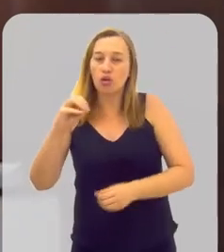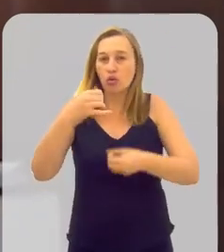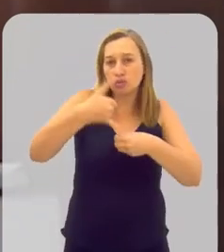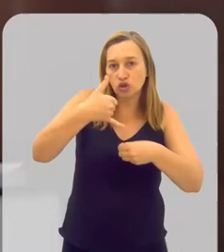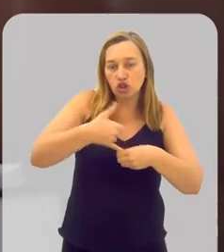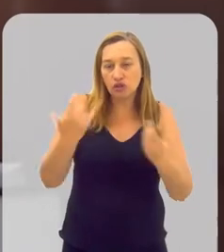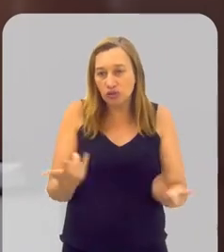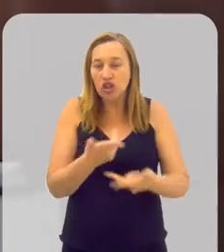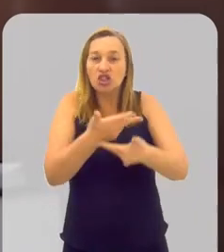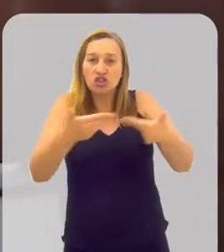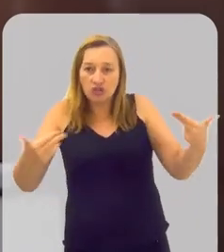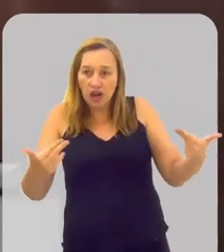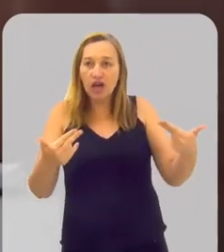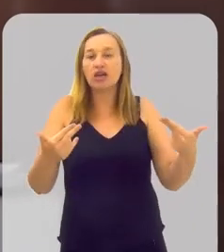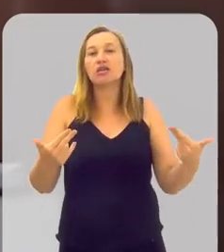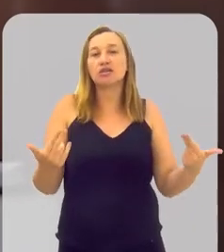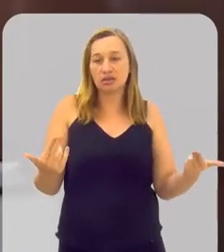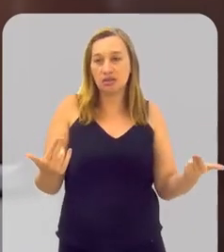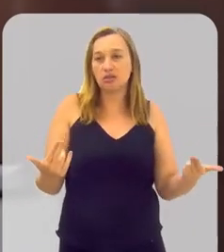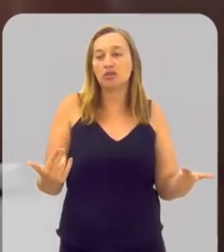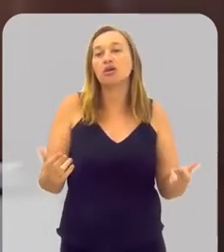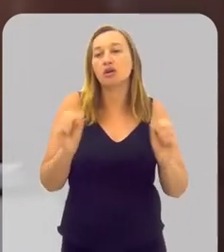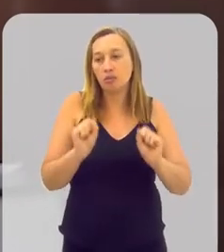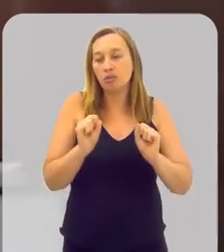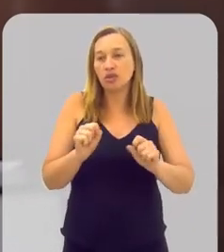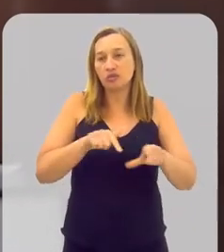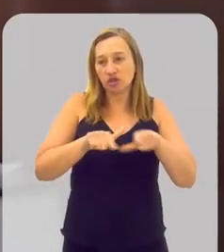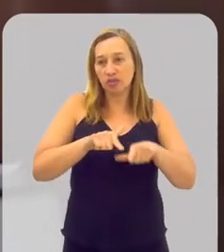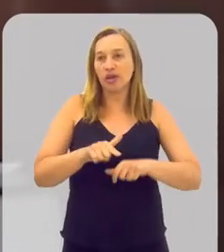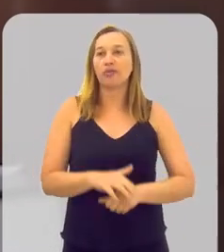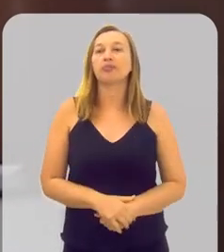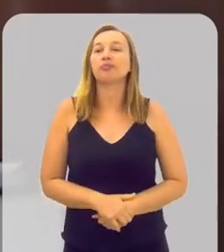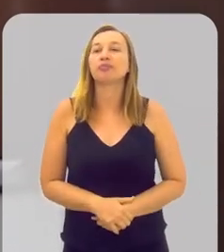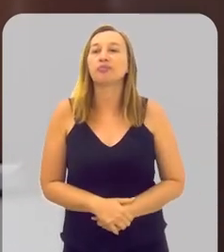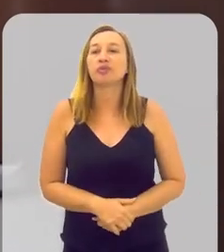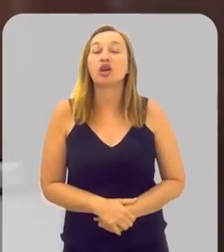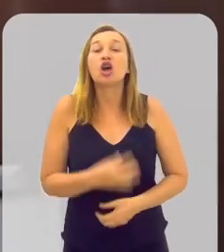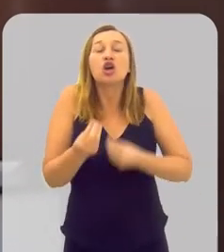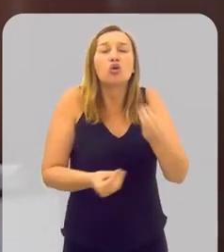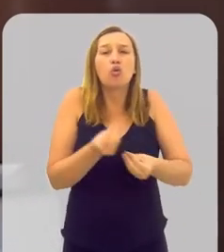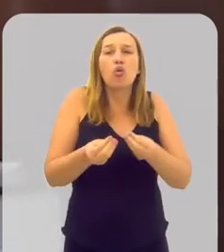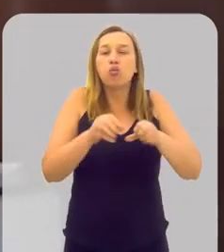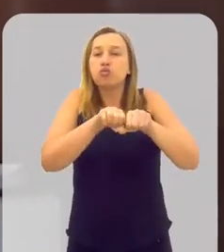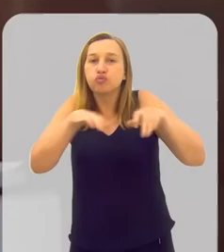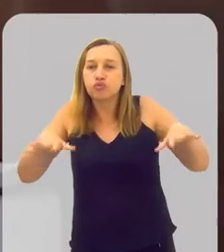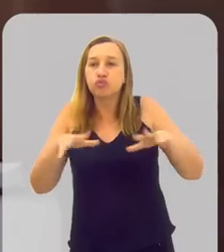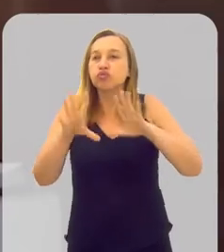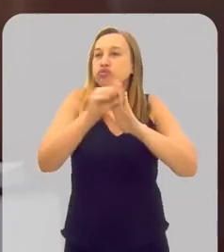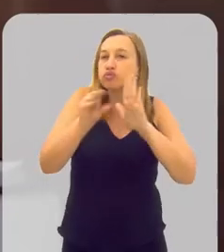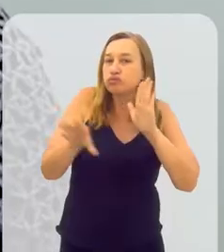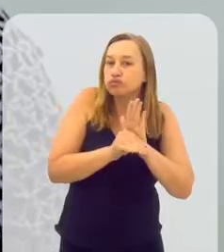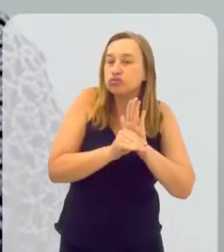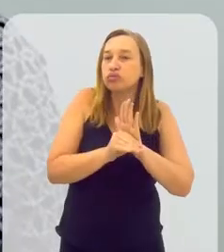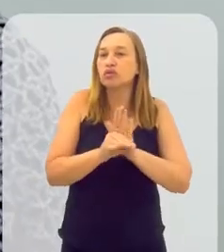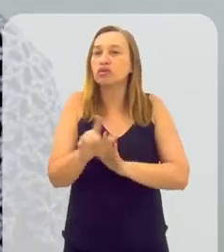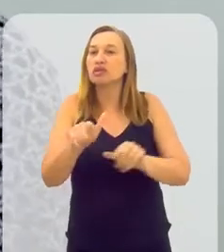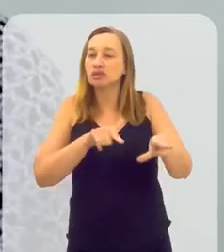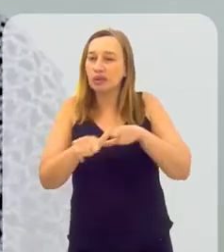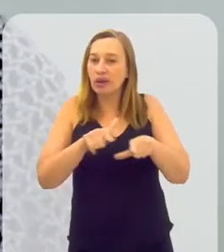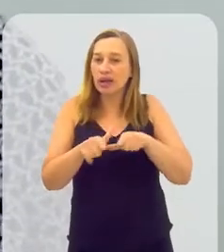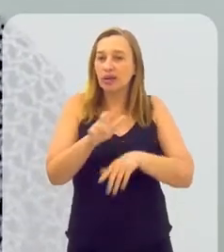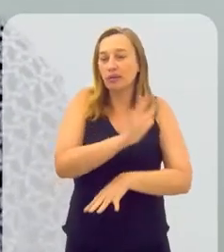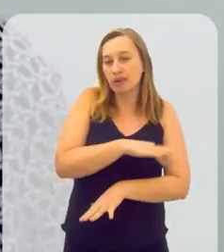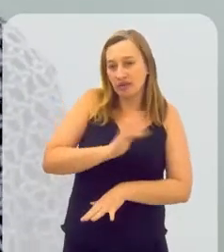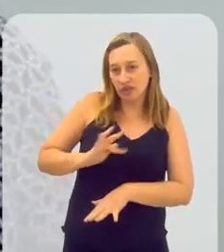de novas tecnologias de biocombustíveis também. Existem diversas vertentes que a gente pode trabalhar. E como a